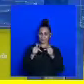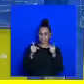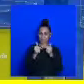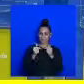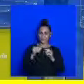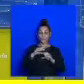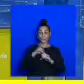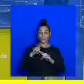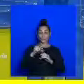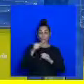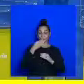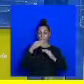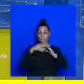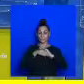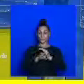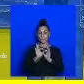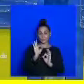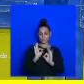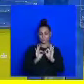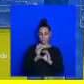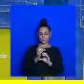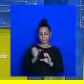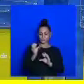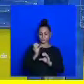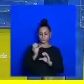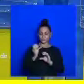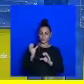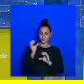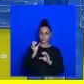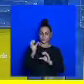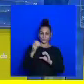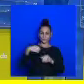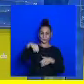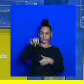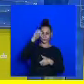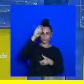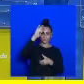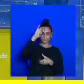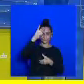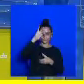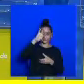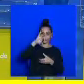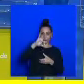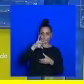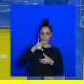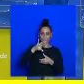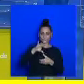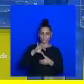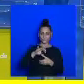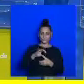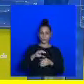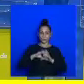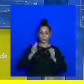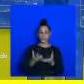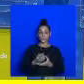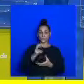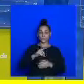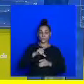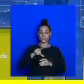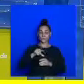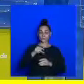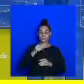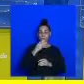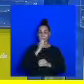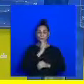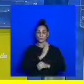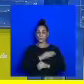As dezenas sorteadas na Time Mania serão recolhidas, as bolas serão recolocadas no suporte em cima do globo número 5 para o sorteio do time do coração,